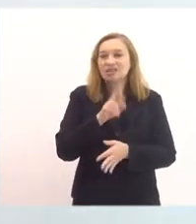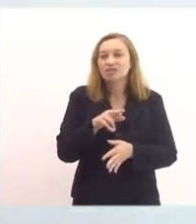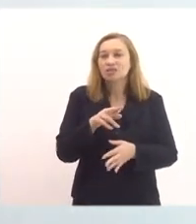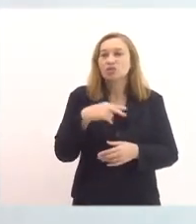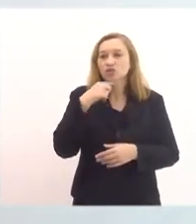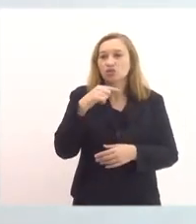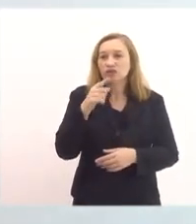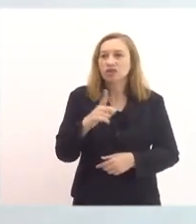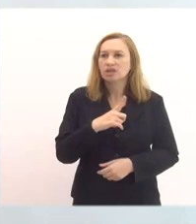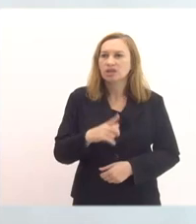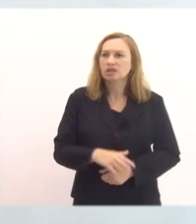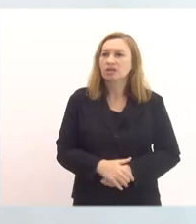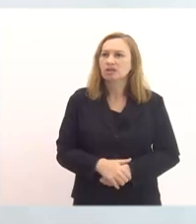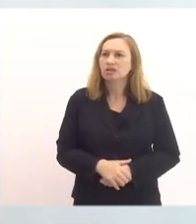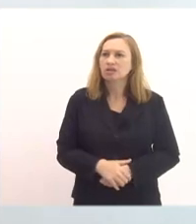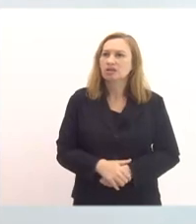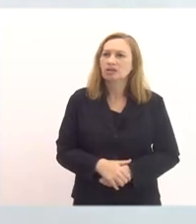dúvida.